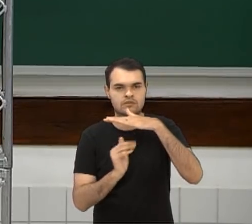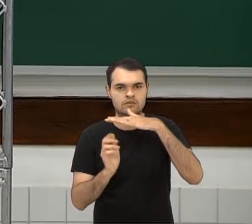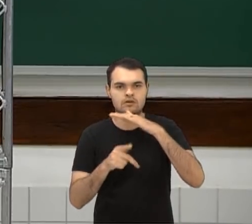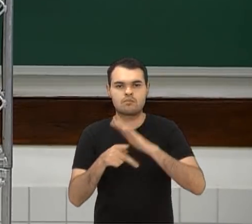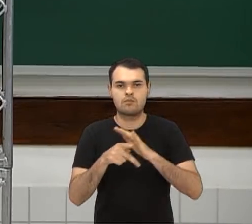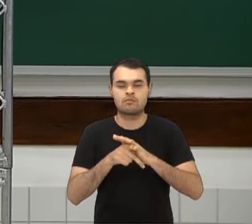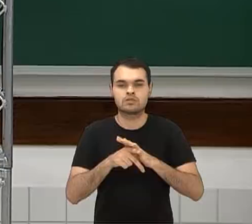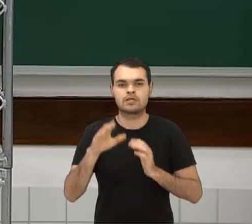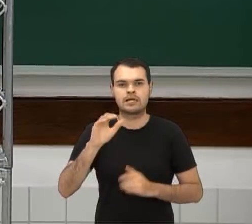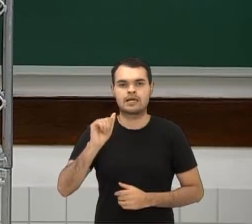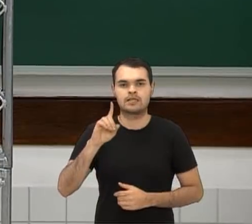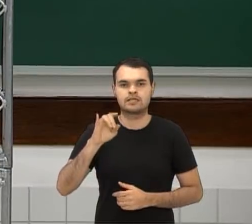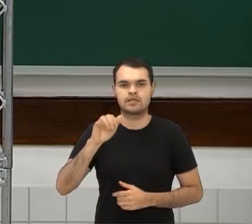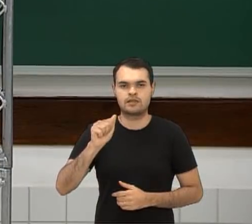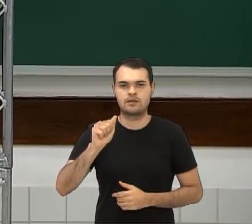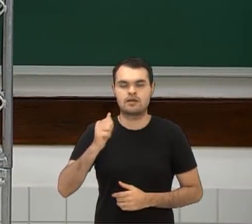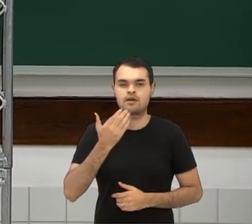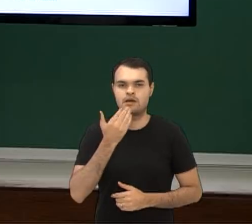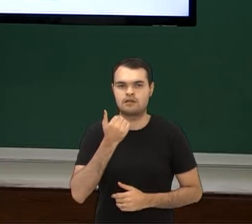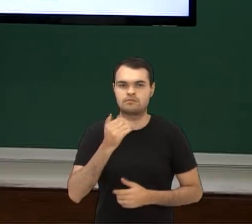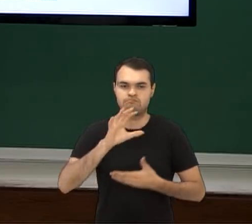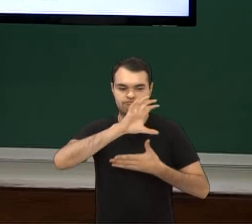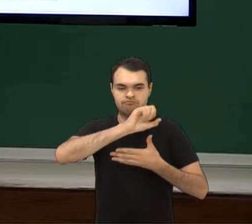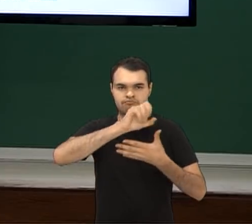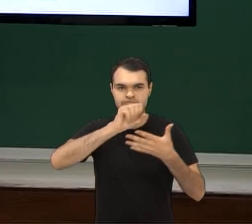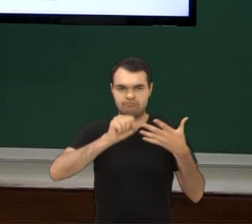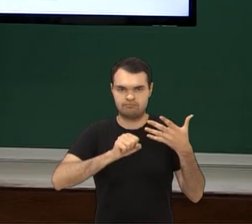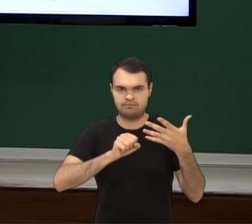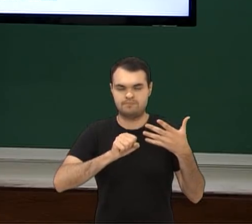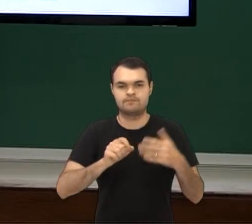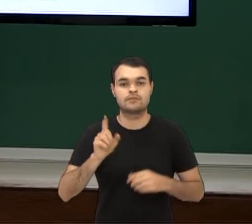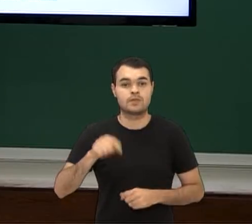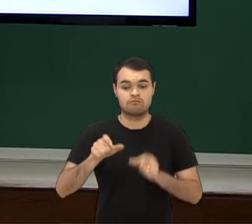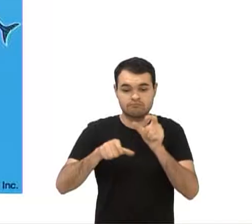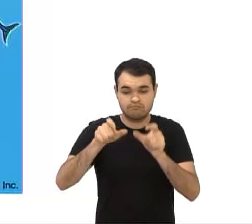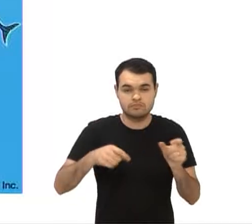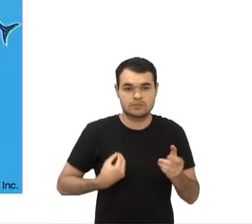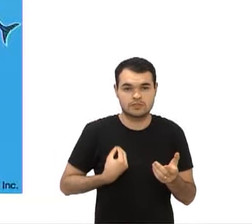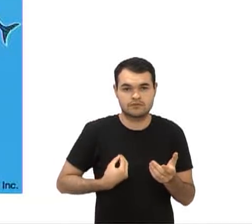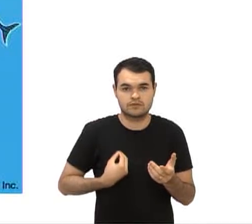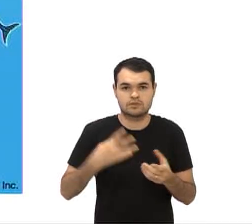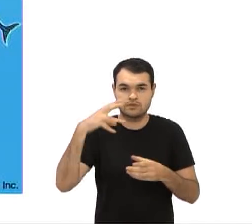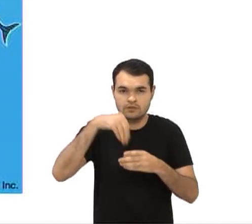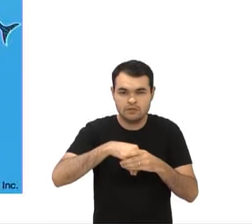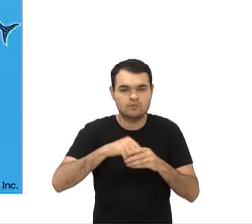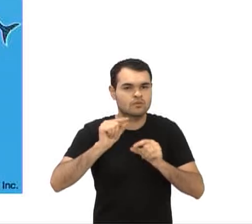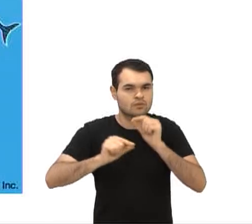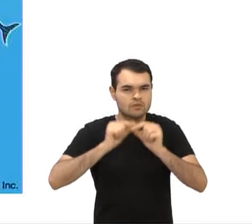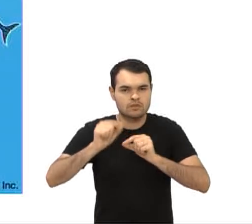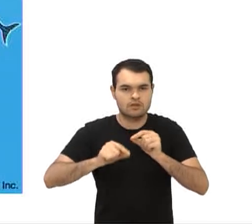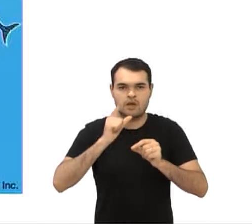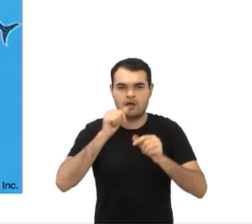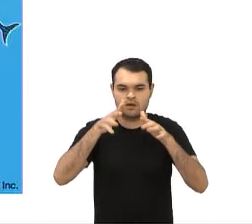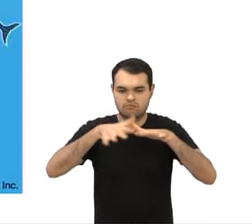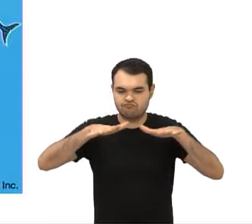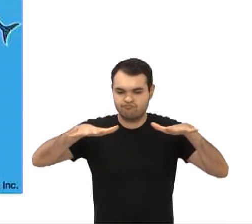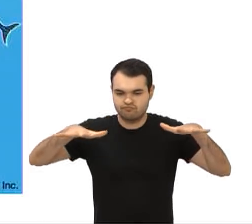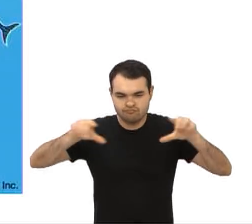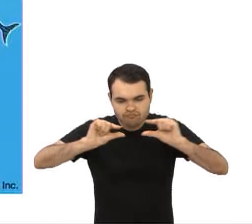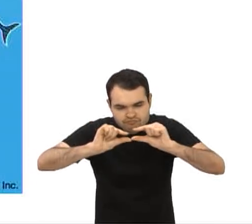cadeia alimentar. São seres vivos, pessoal, que vivem no plâncton, na superfície das